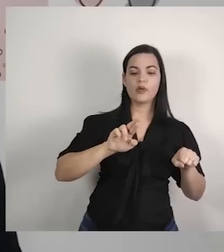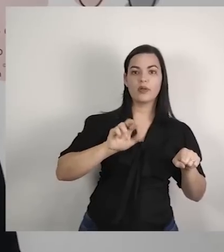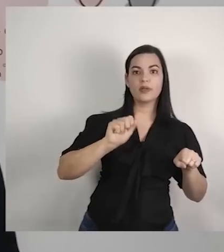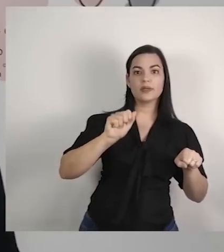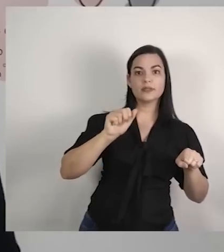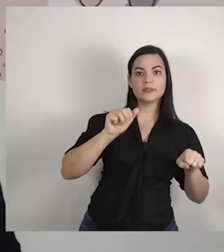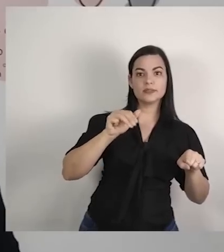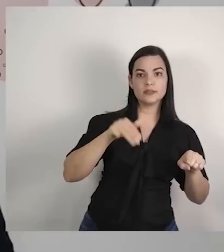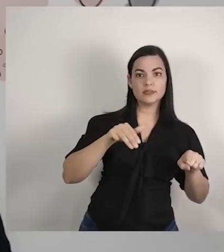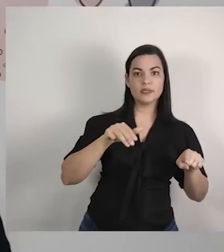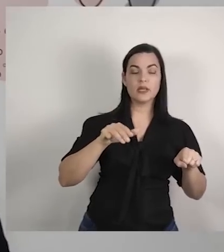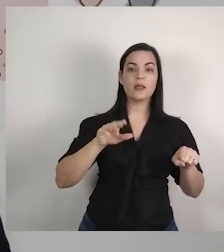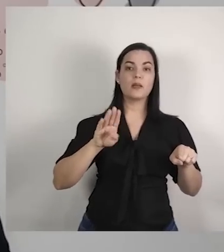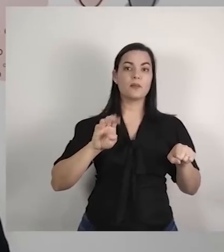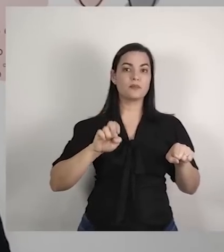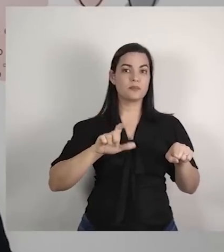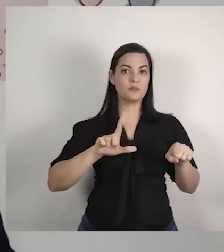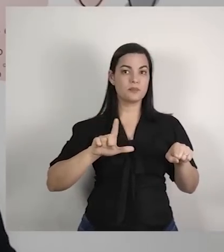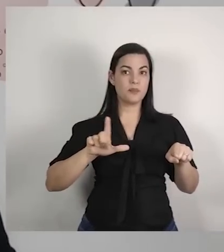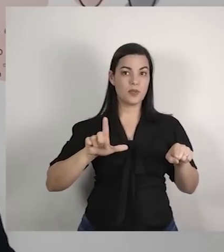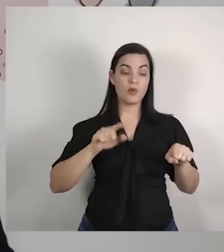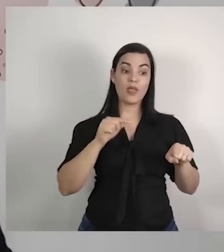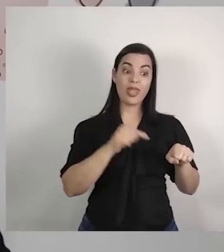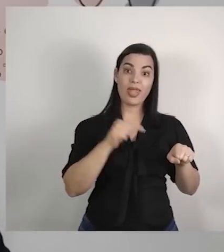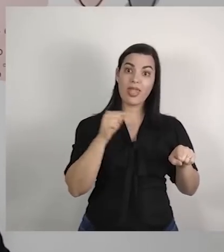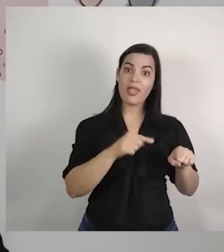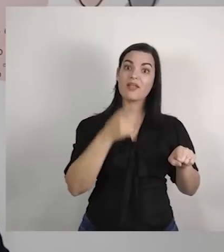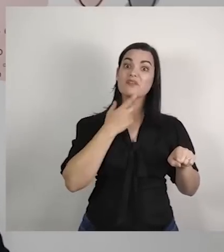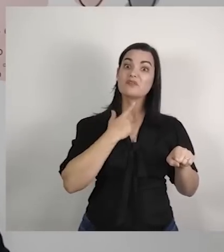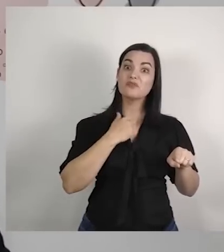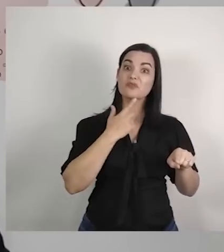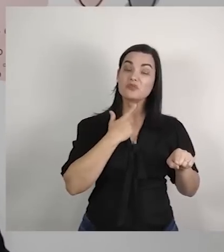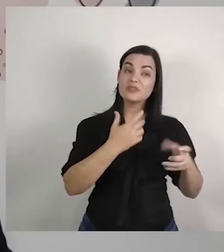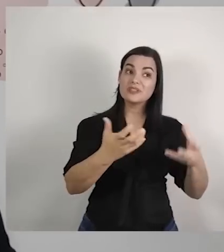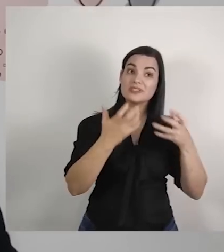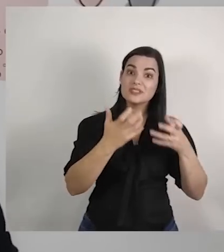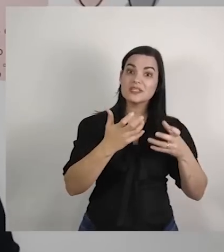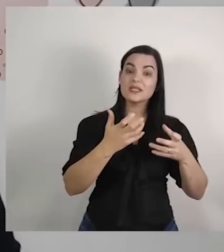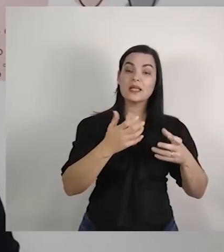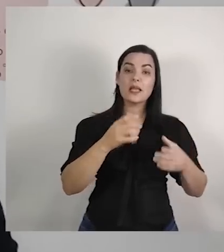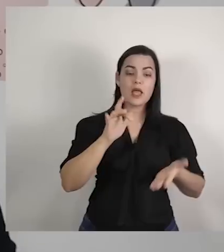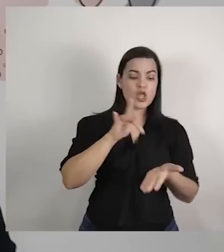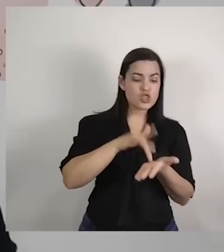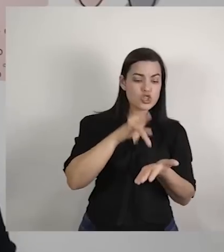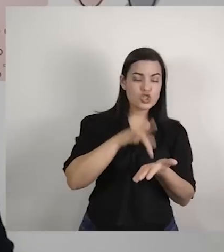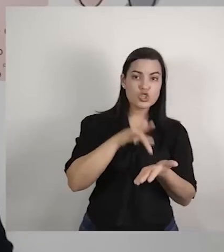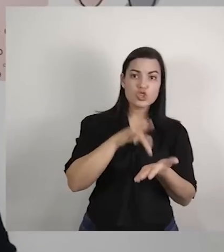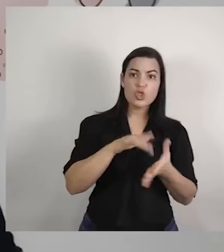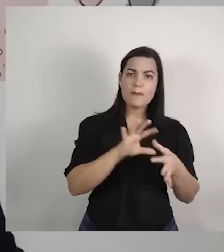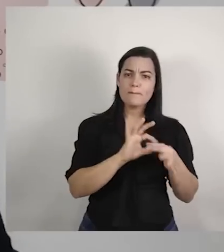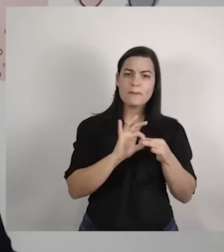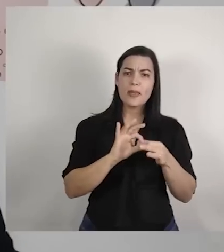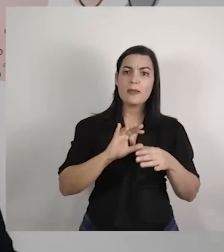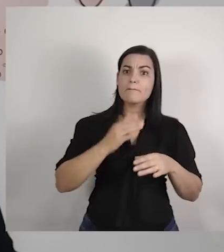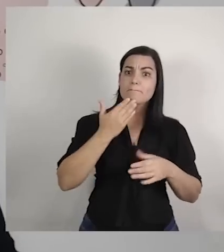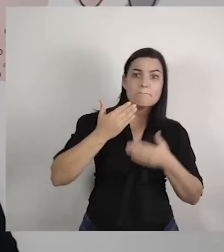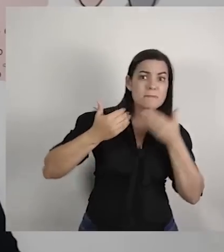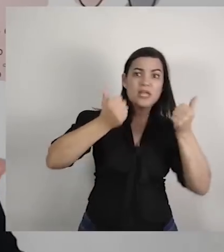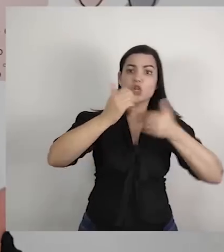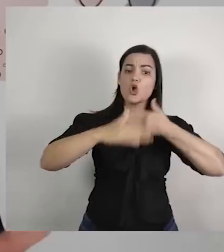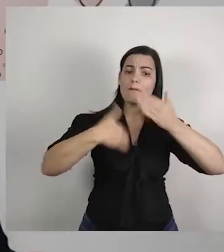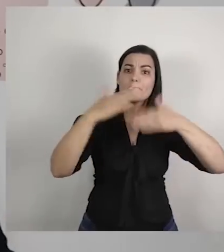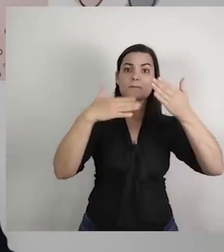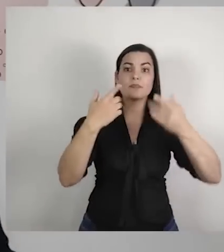a intenção de aperfeiçoar o telégrafo harmônico, aparelho com o qual